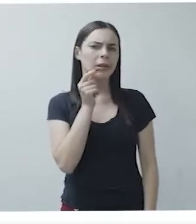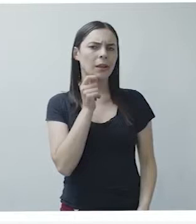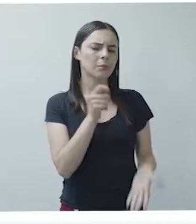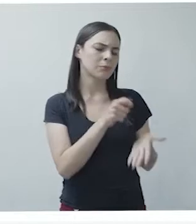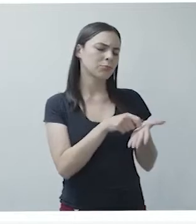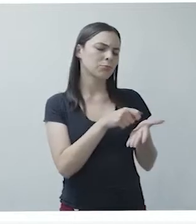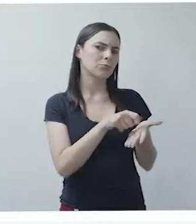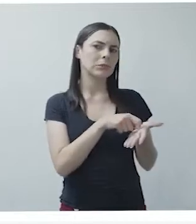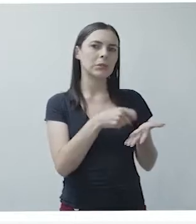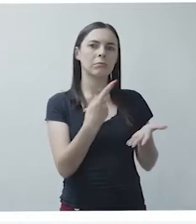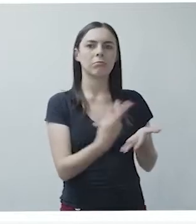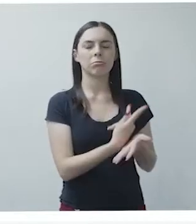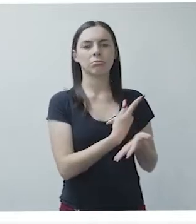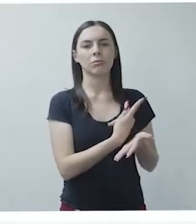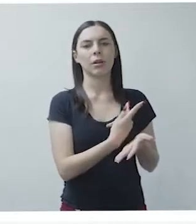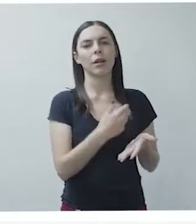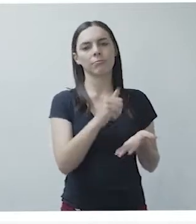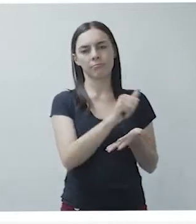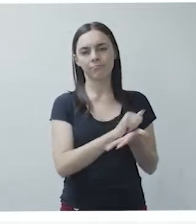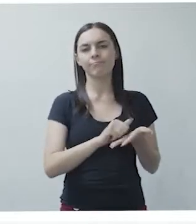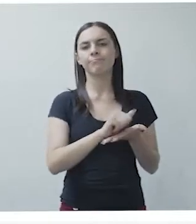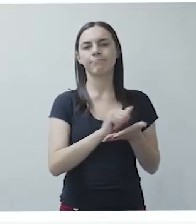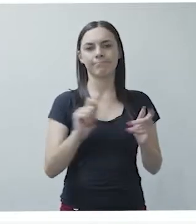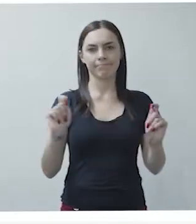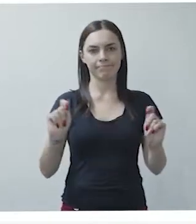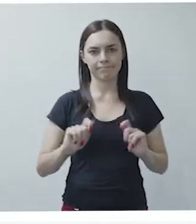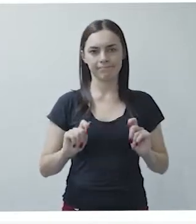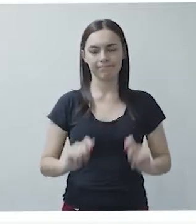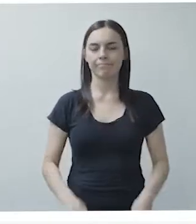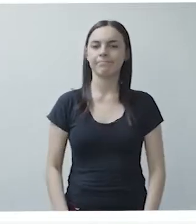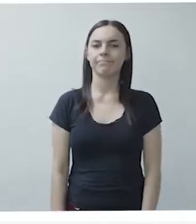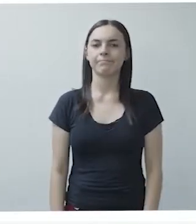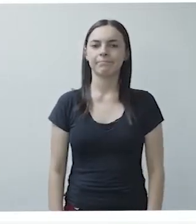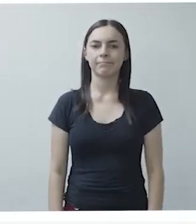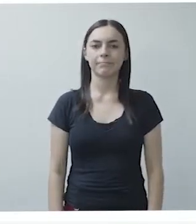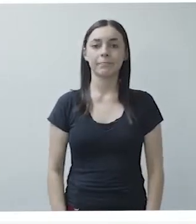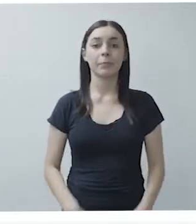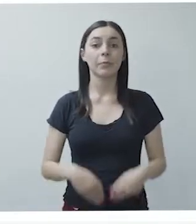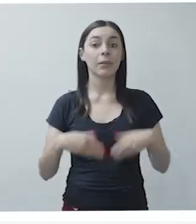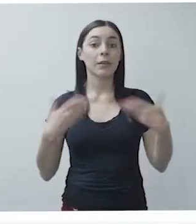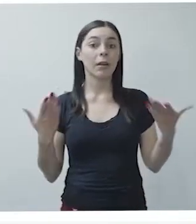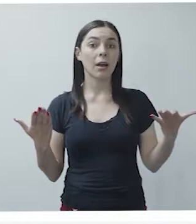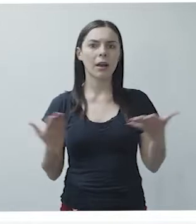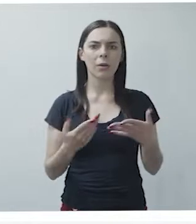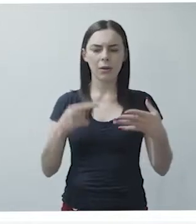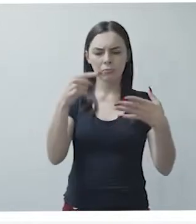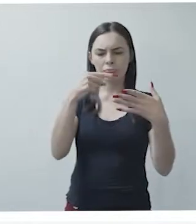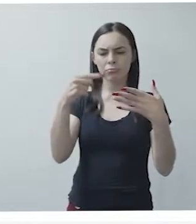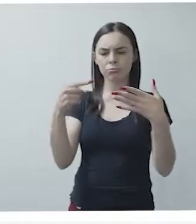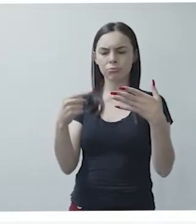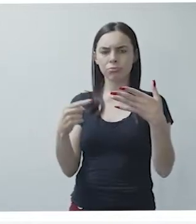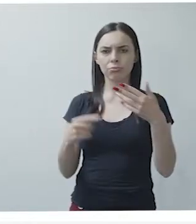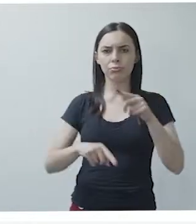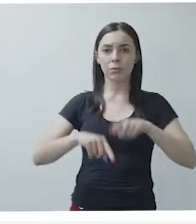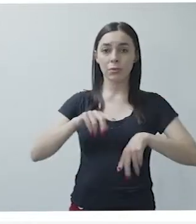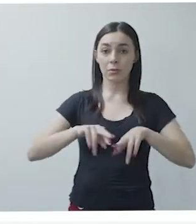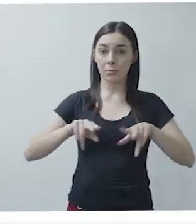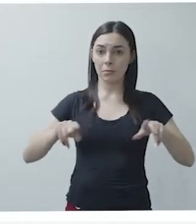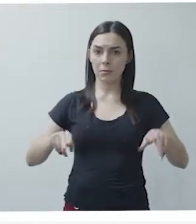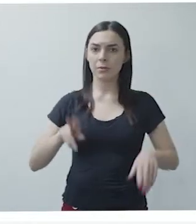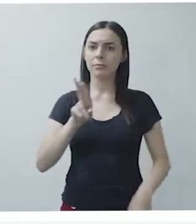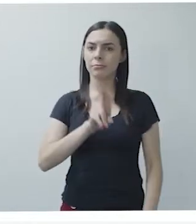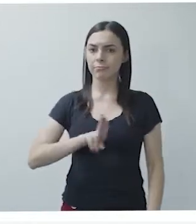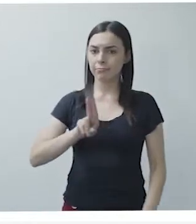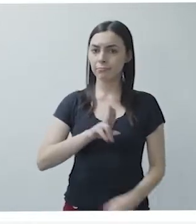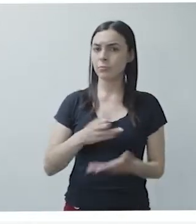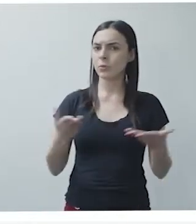coisa, pode apagar. Muito bem. Então, agora que nós já sabemos os materiais que vamos utilizar,